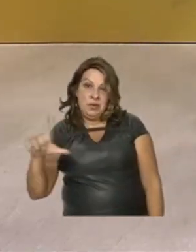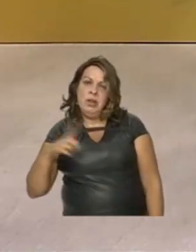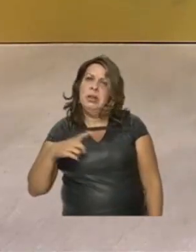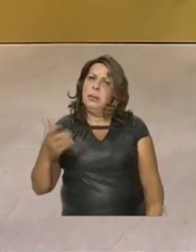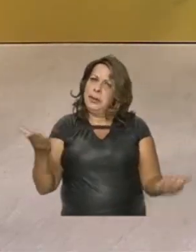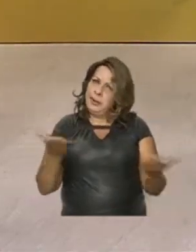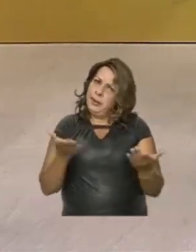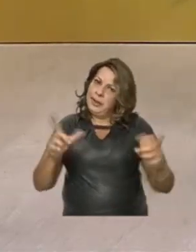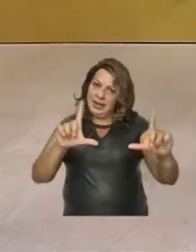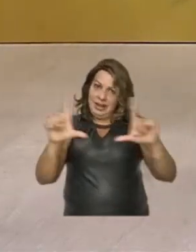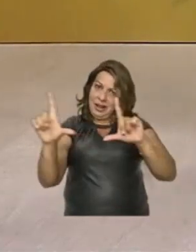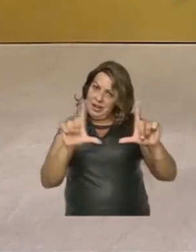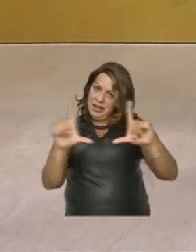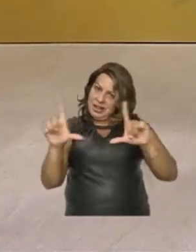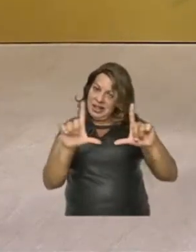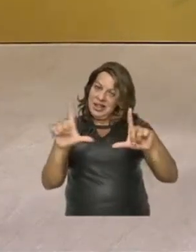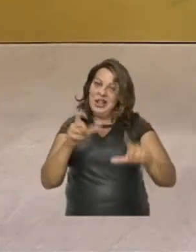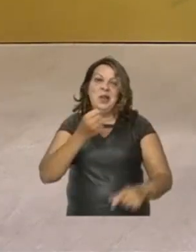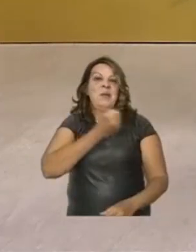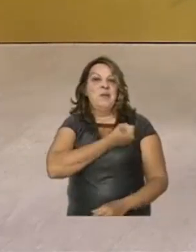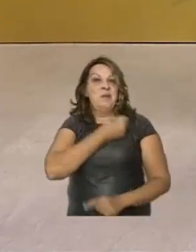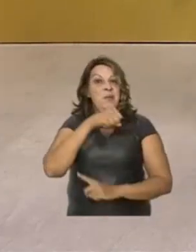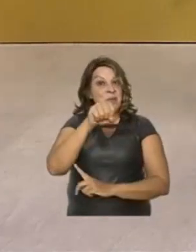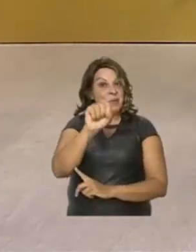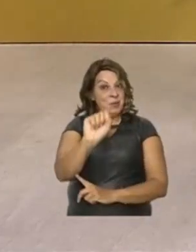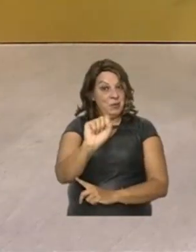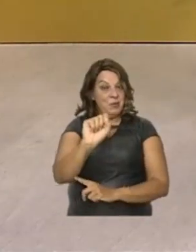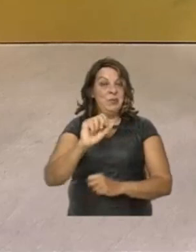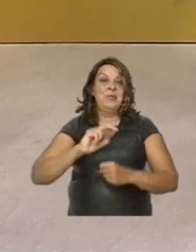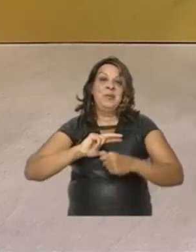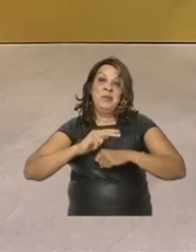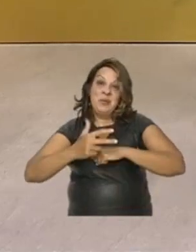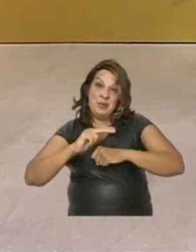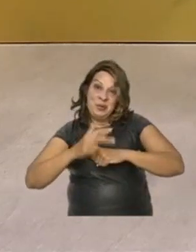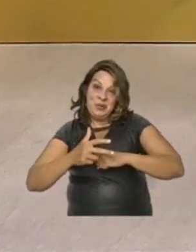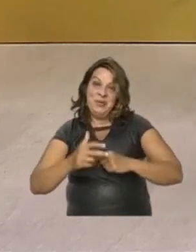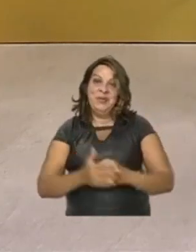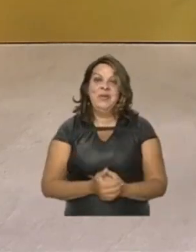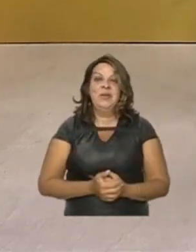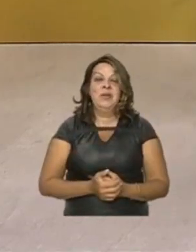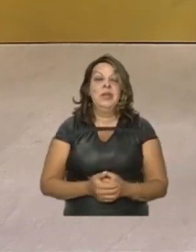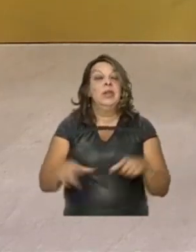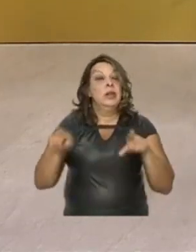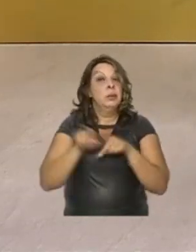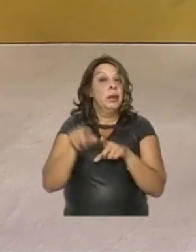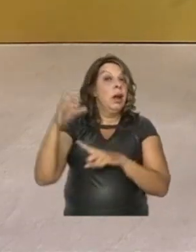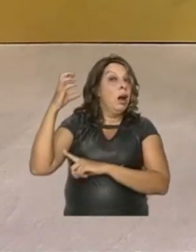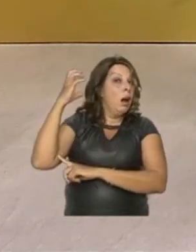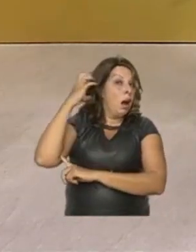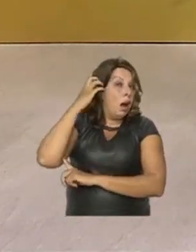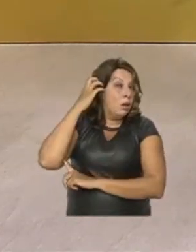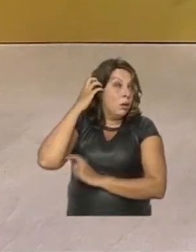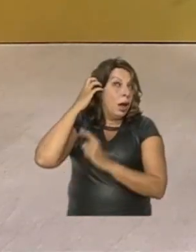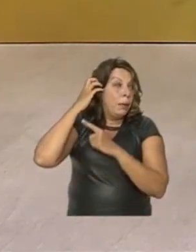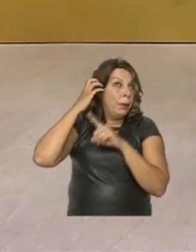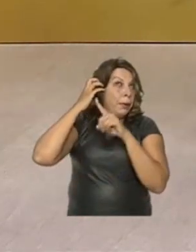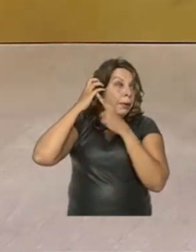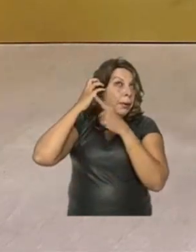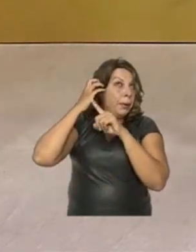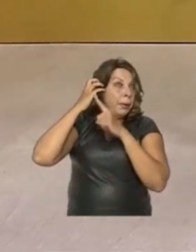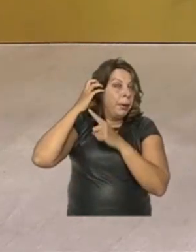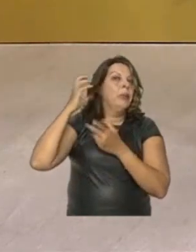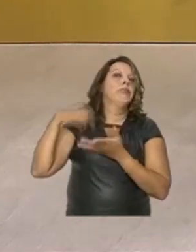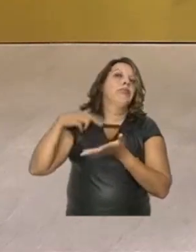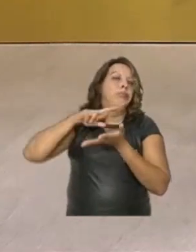pela TV Atalaia ao vivo, canal 8, Rede Record. E também conectado através das rádios Xodó, Xingó, Eldorado e Amanhecer